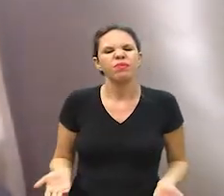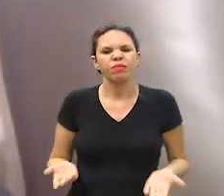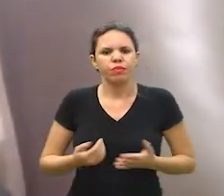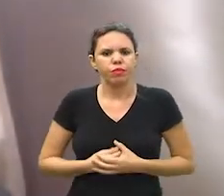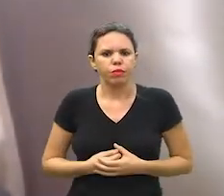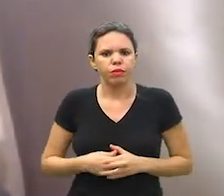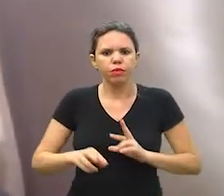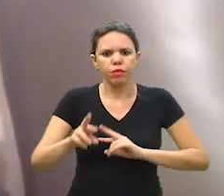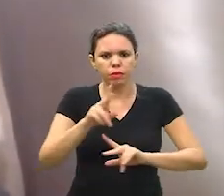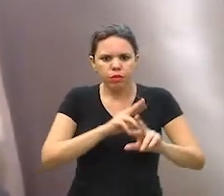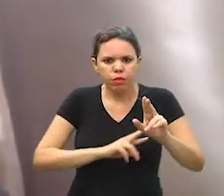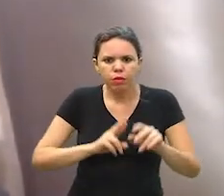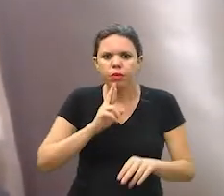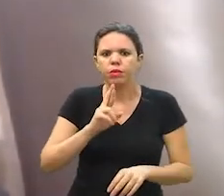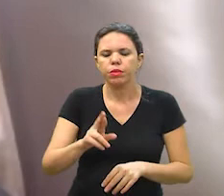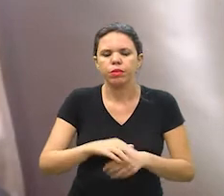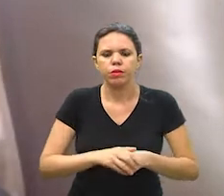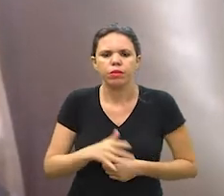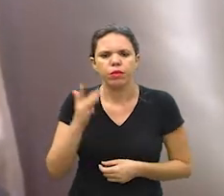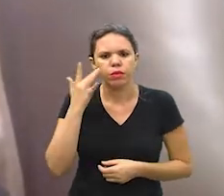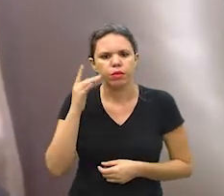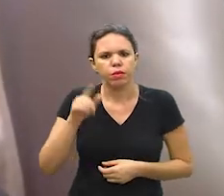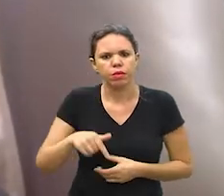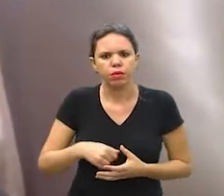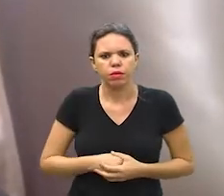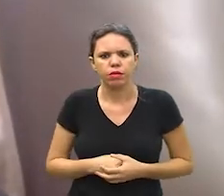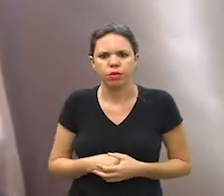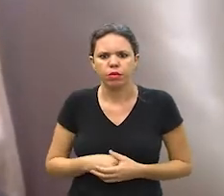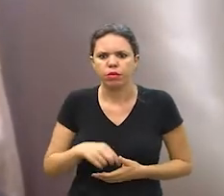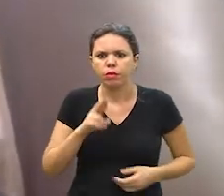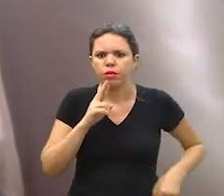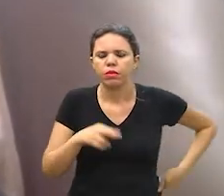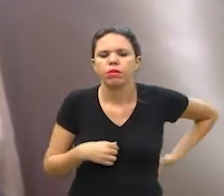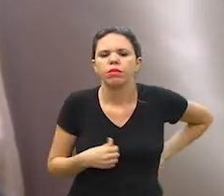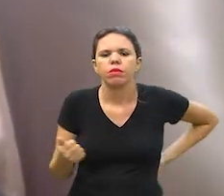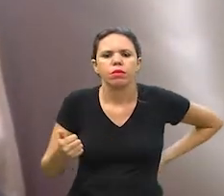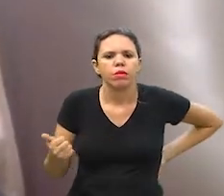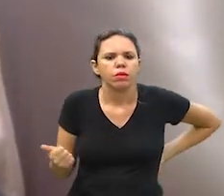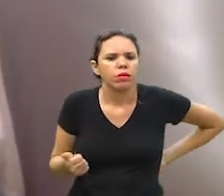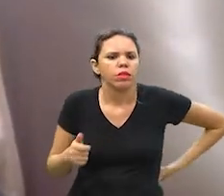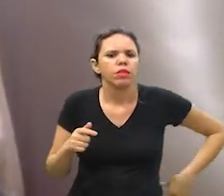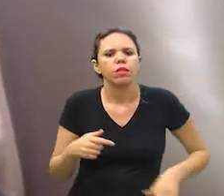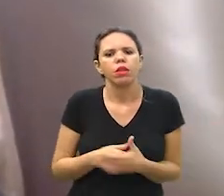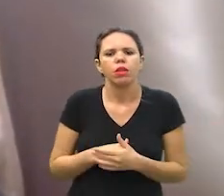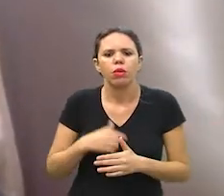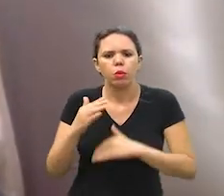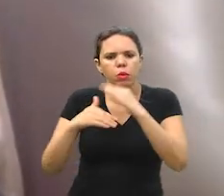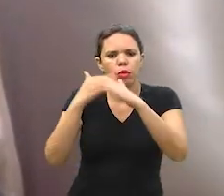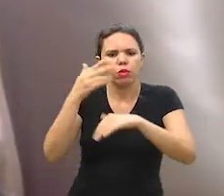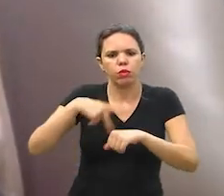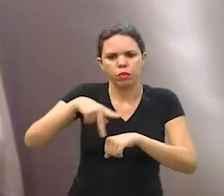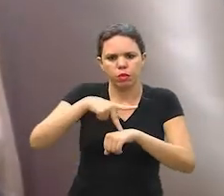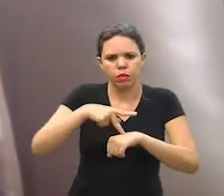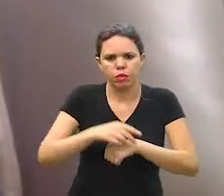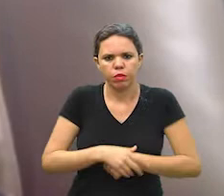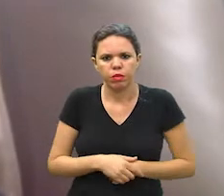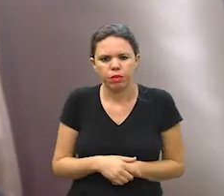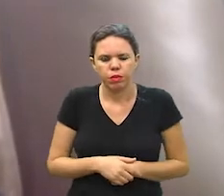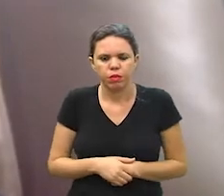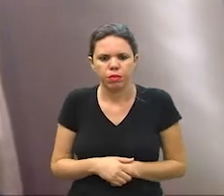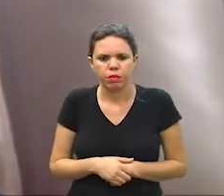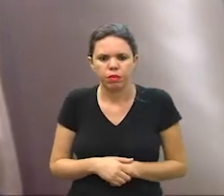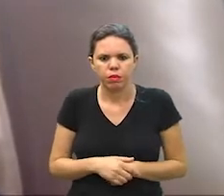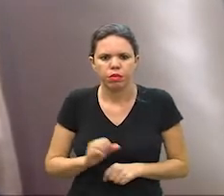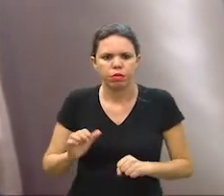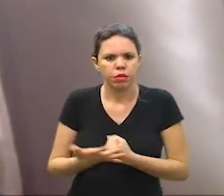com diferentes respostas. E eu acho que aí as respostas vão, primeiro, pelo grau de desenvolvimento do país, né? E